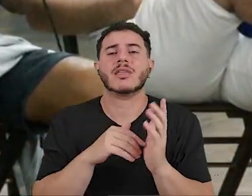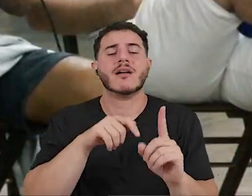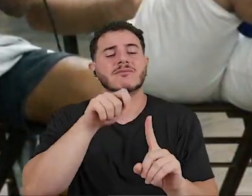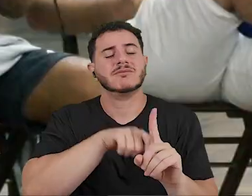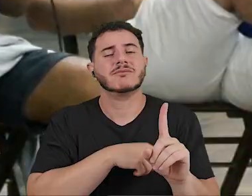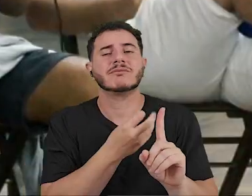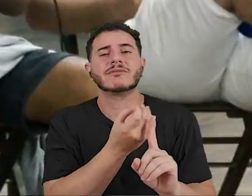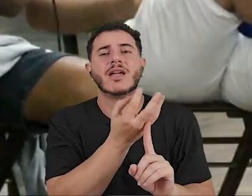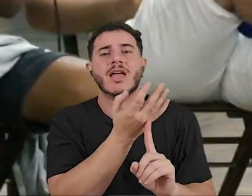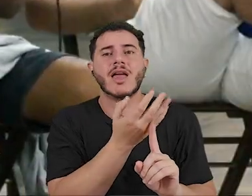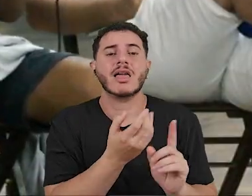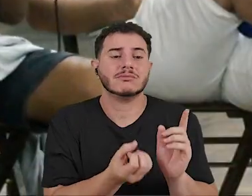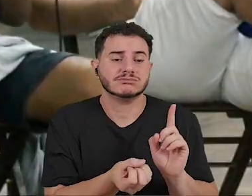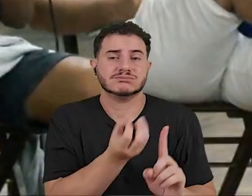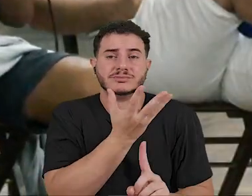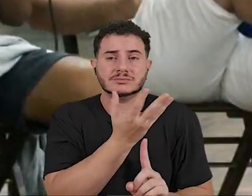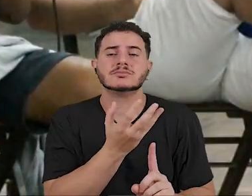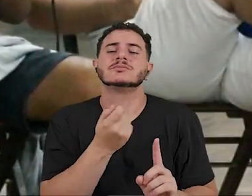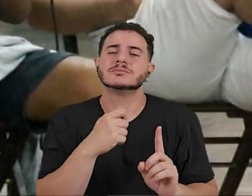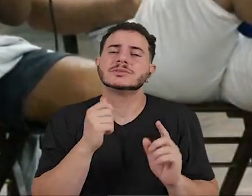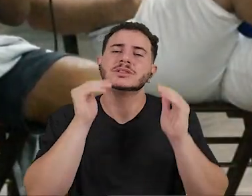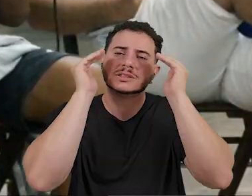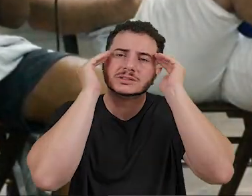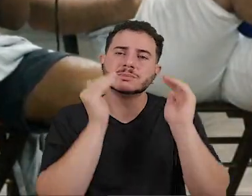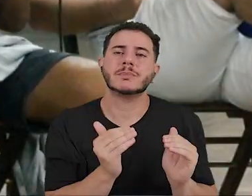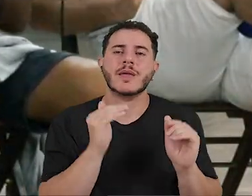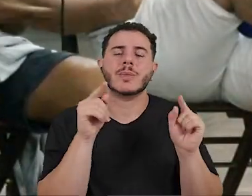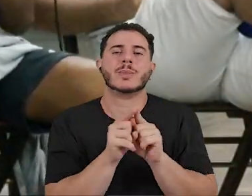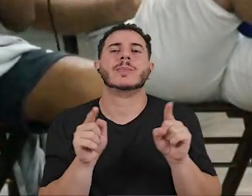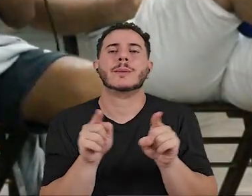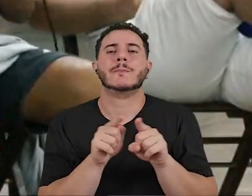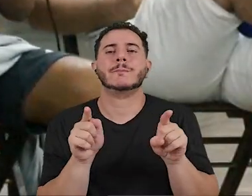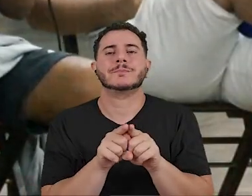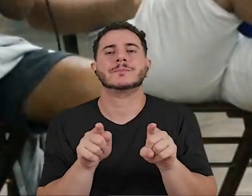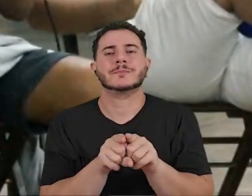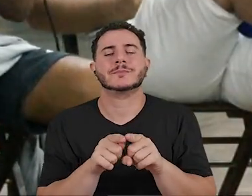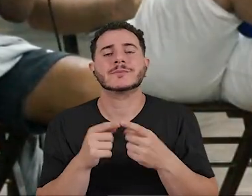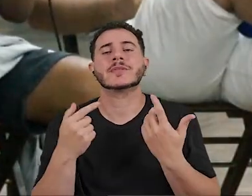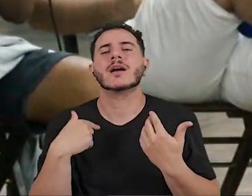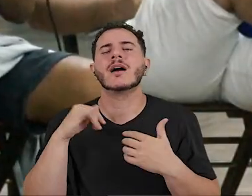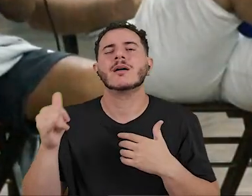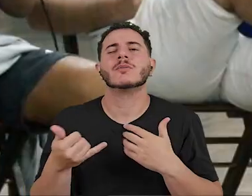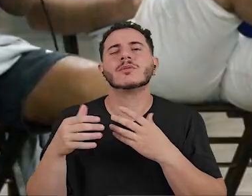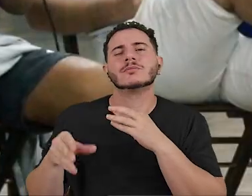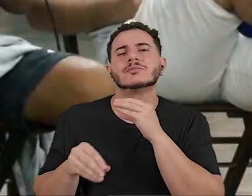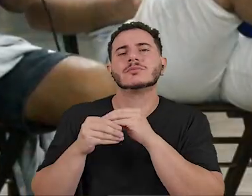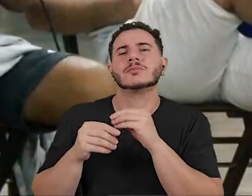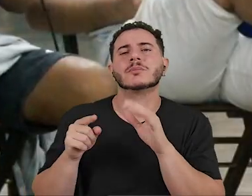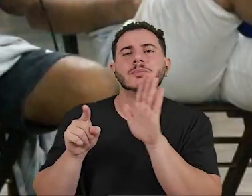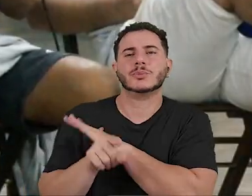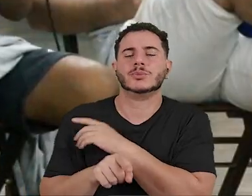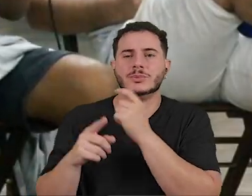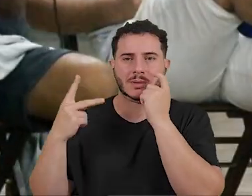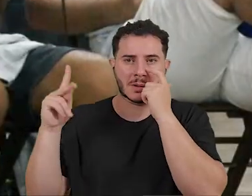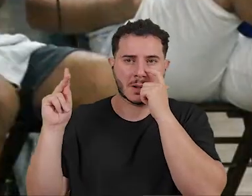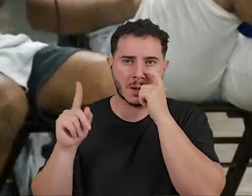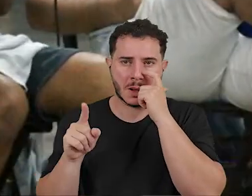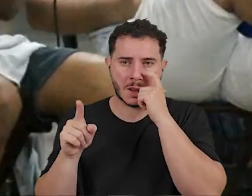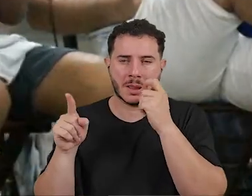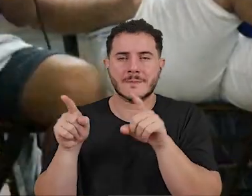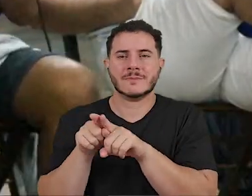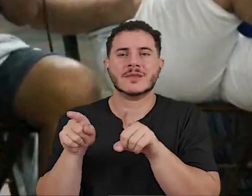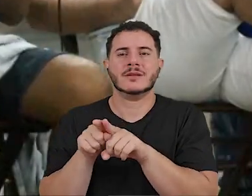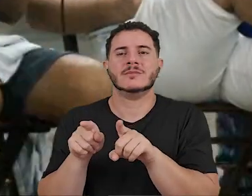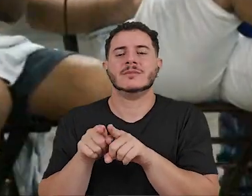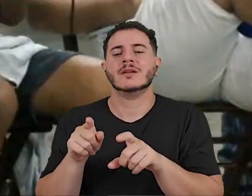respeito. E também, aproveitando a pergunta que Chico fez a Walter, a respeito das toadas, eu canto, acho que você já viu, eu